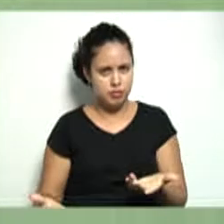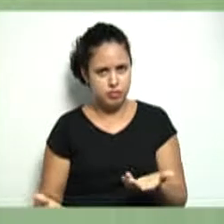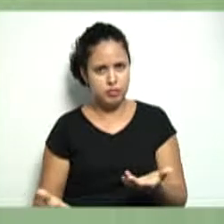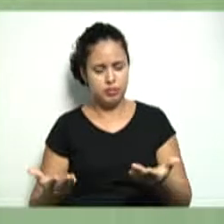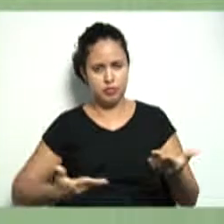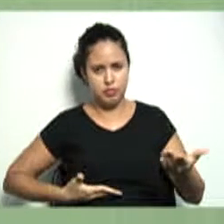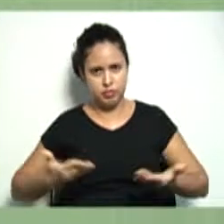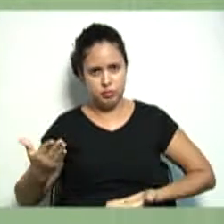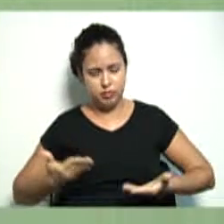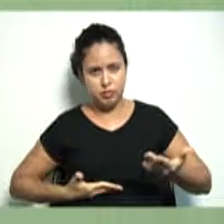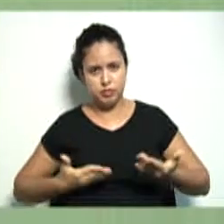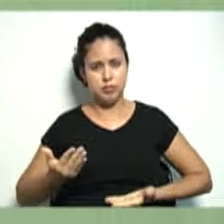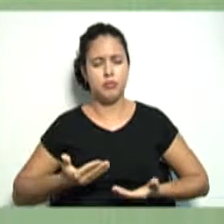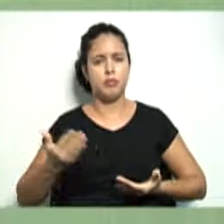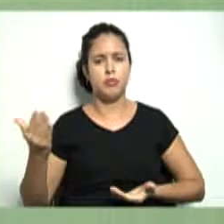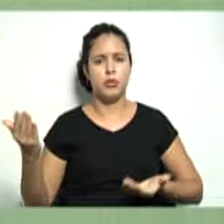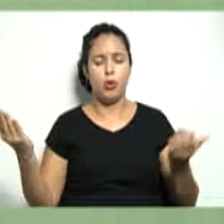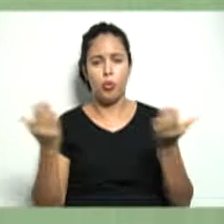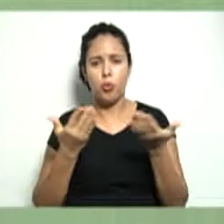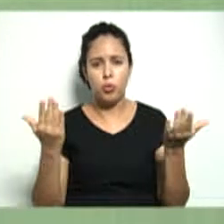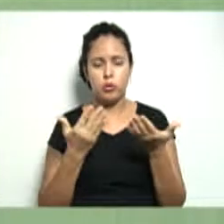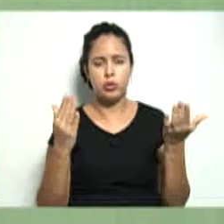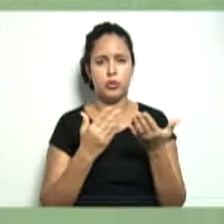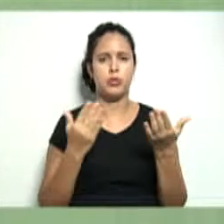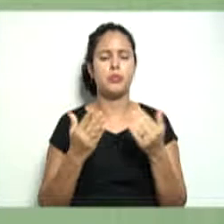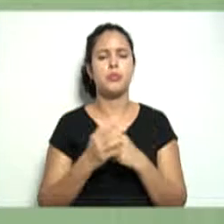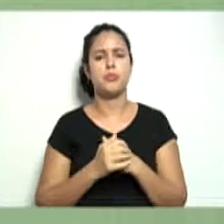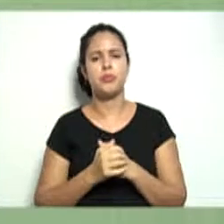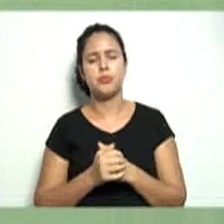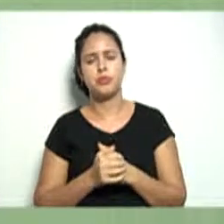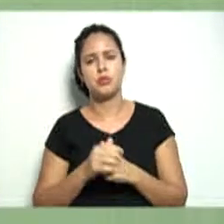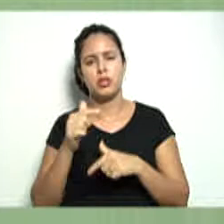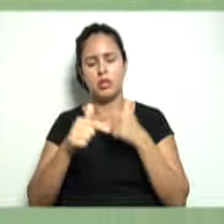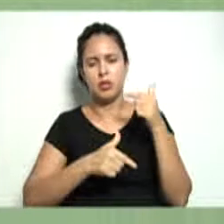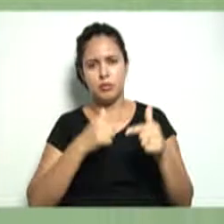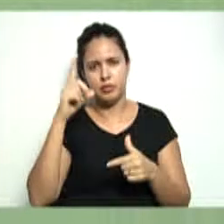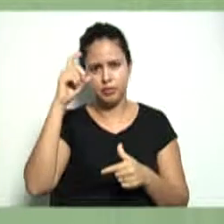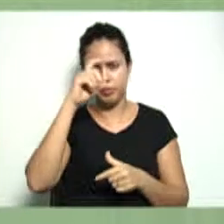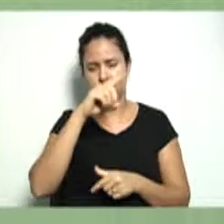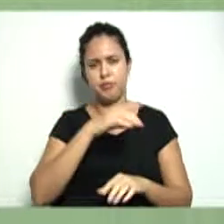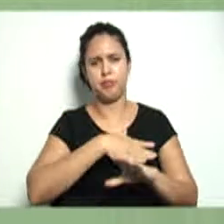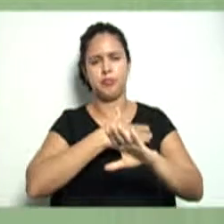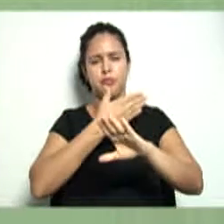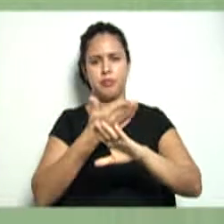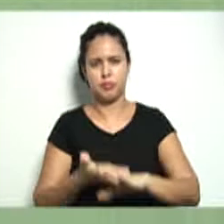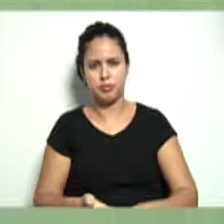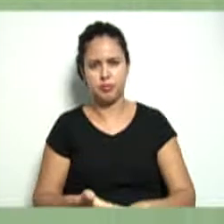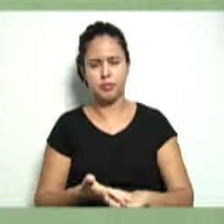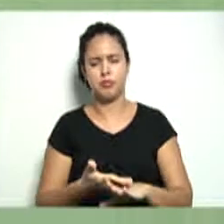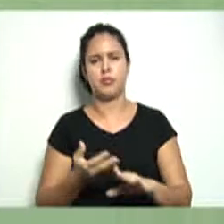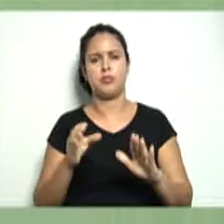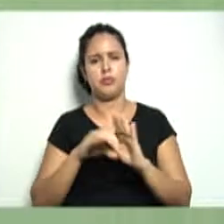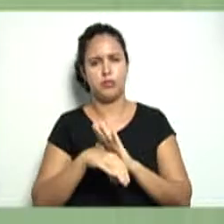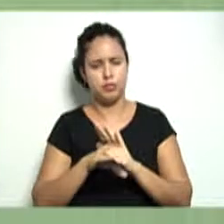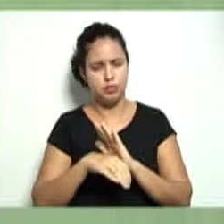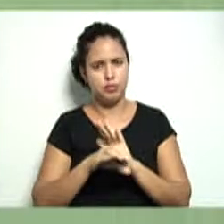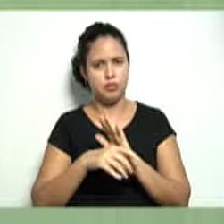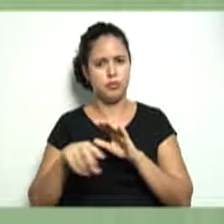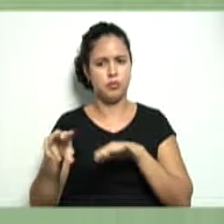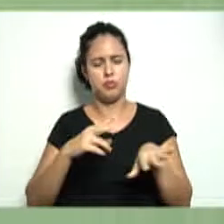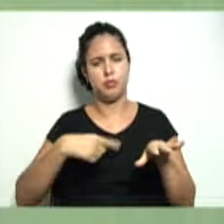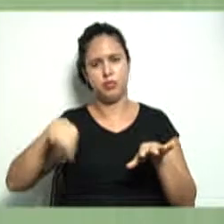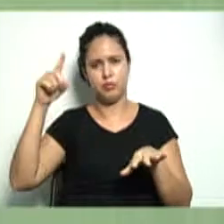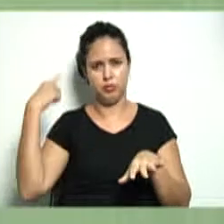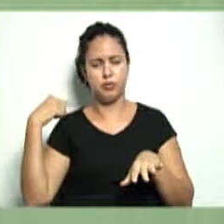servidão moderna, né? Trabalho realizado em condições degradantes, jornadas, também não foi o conteúdo dessa aula, o conteúdo da